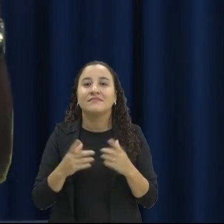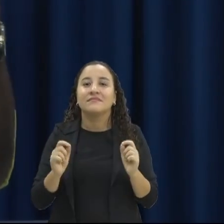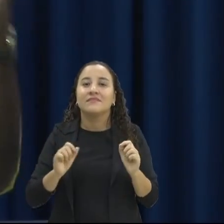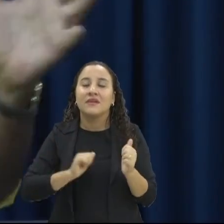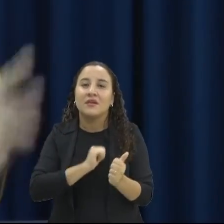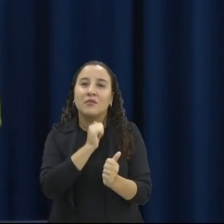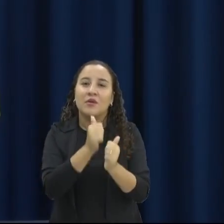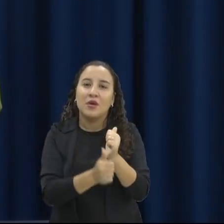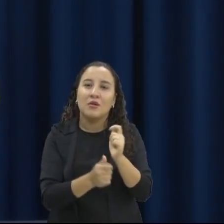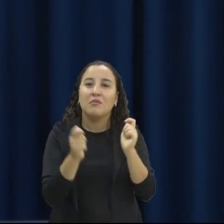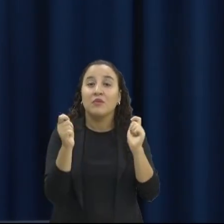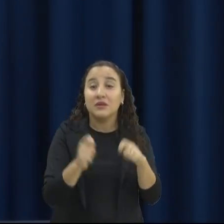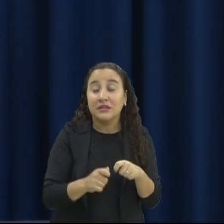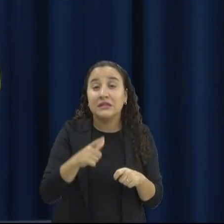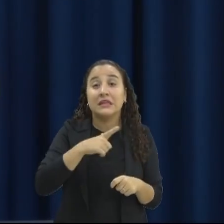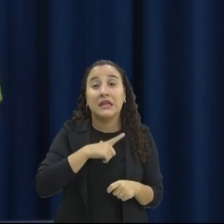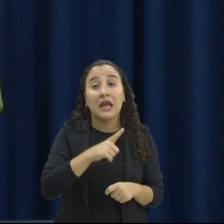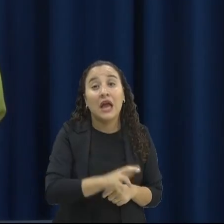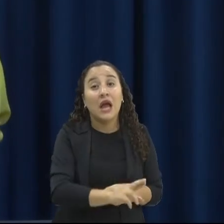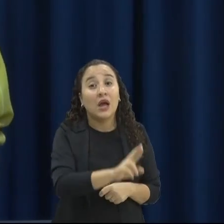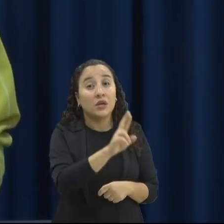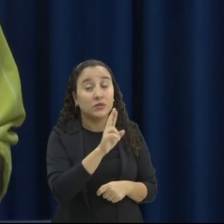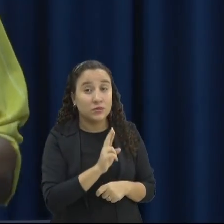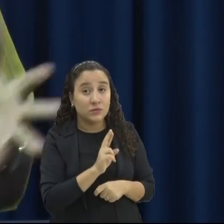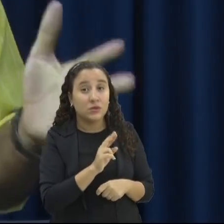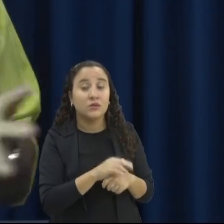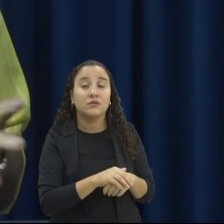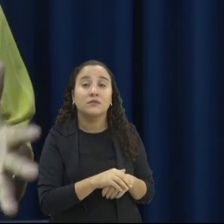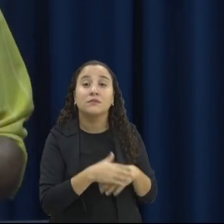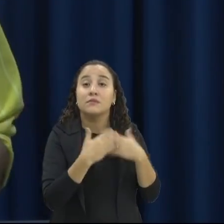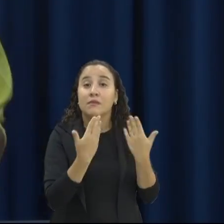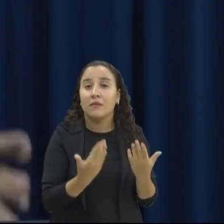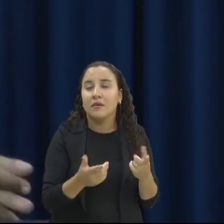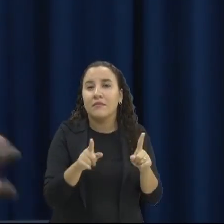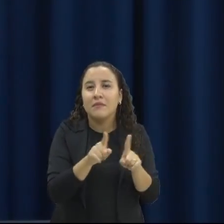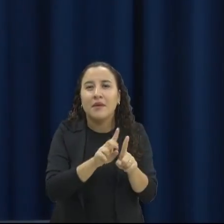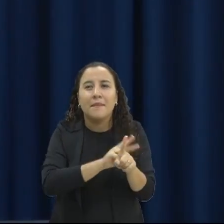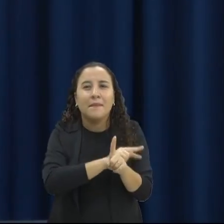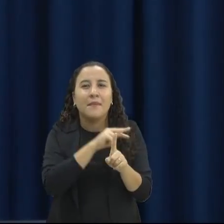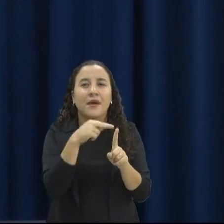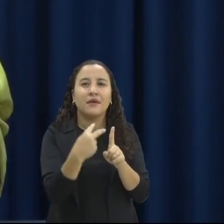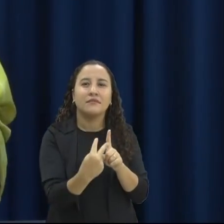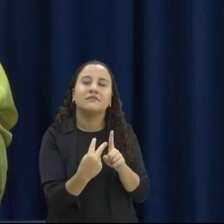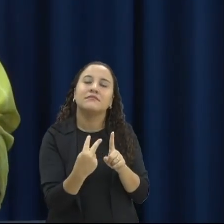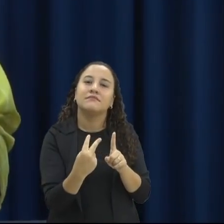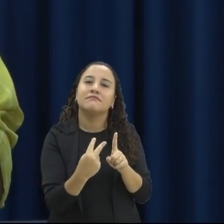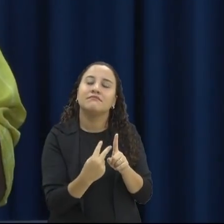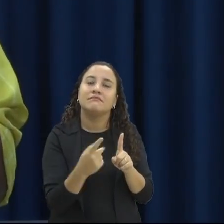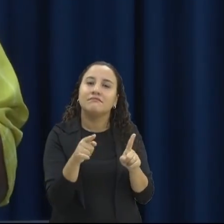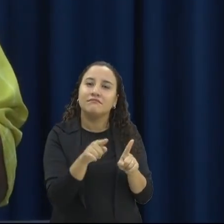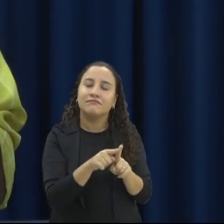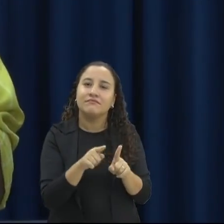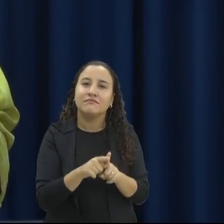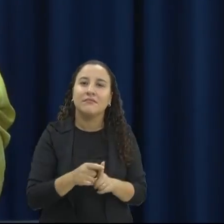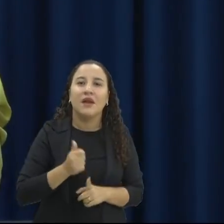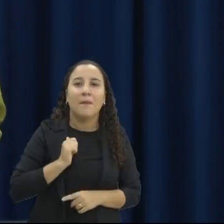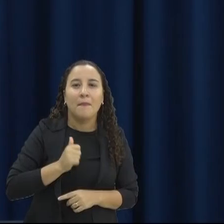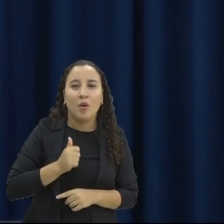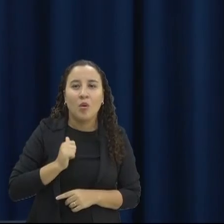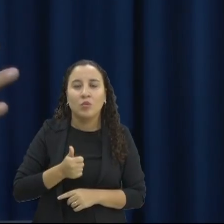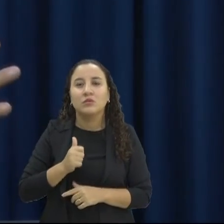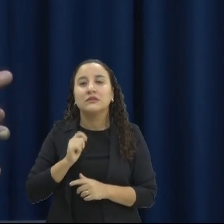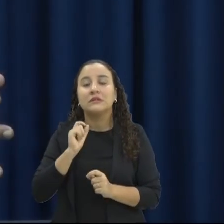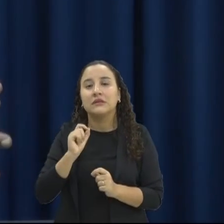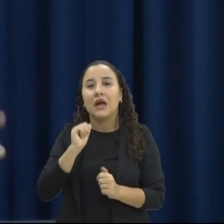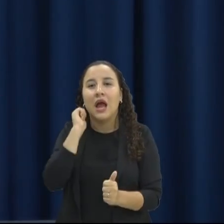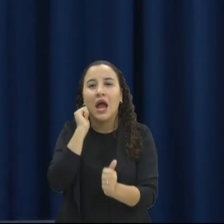esporte de resultado. Lógico que dentro desse olhar também nós vamos ter a Bolsa Atleta.